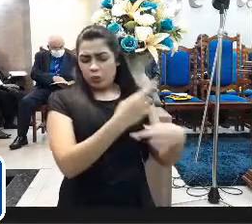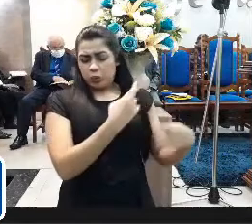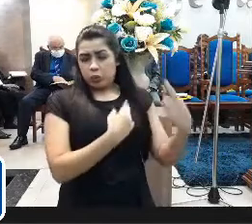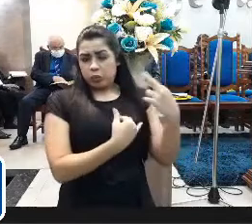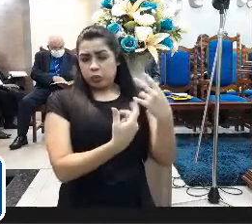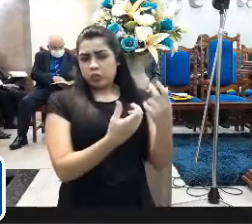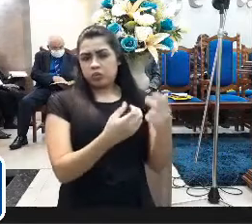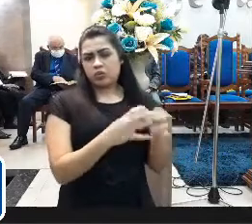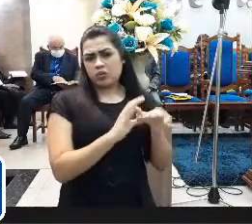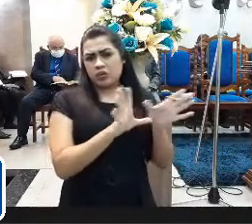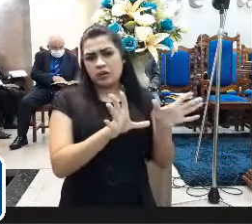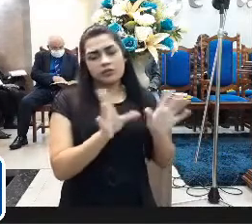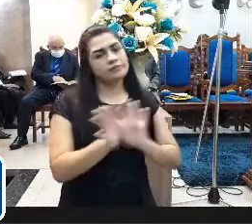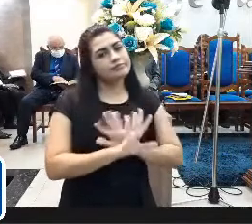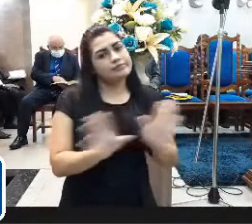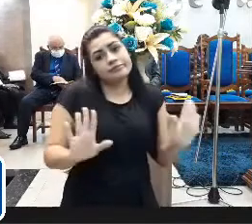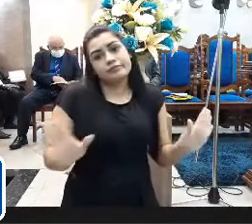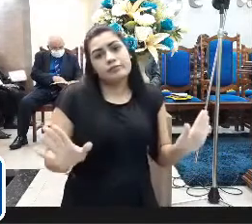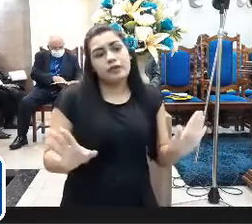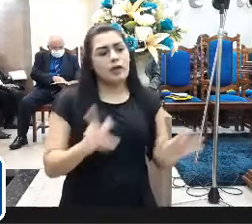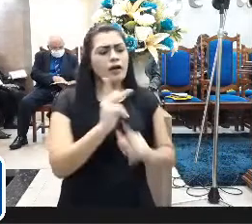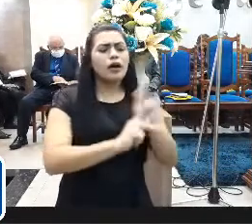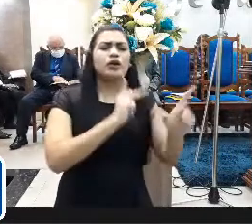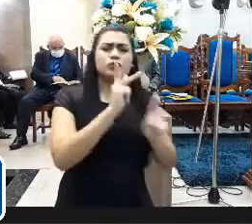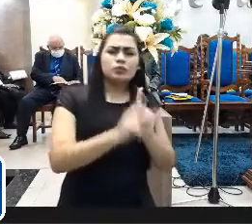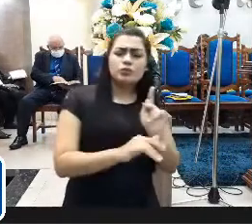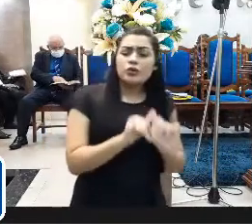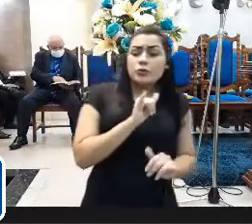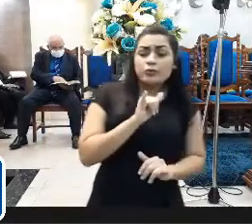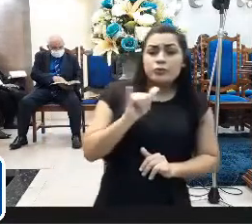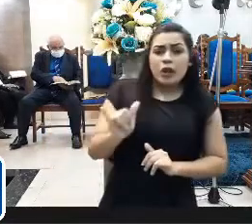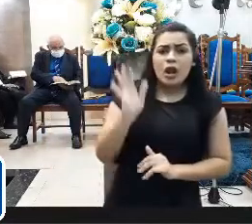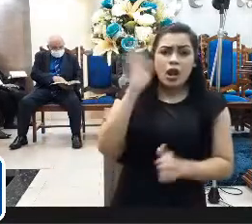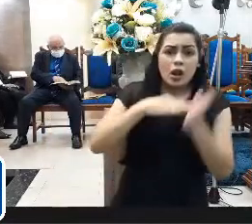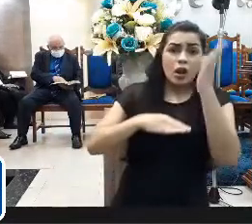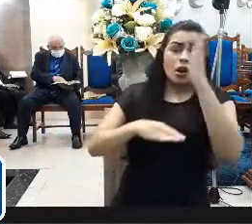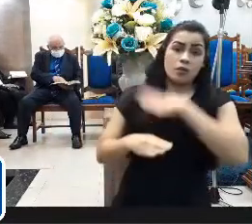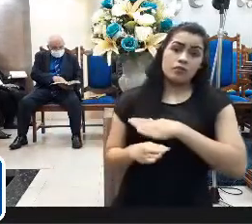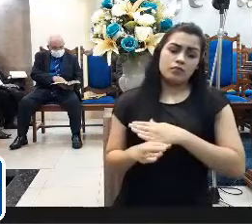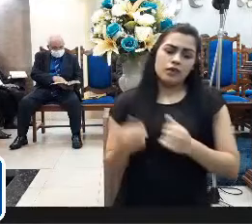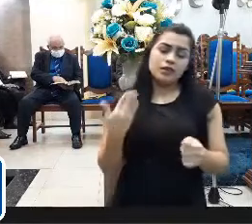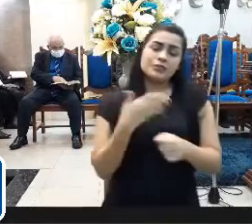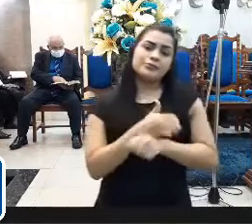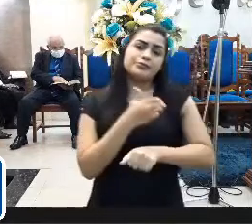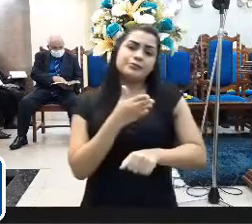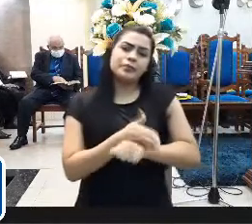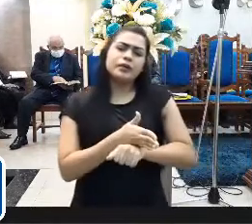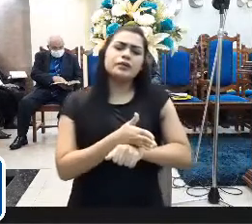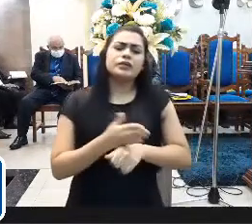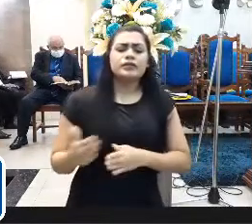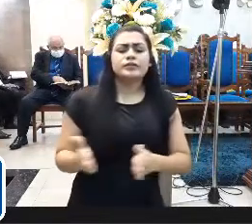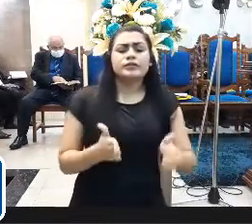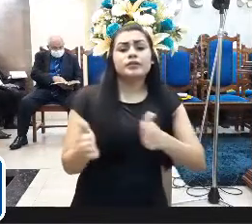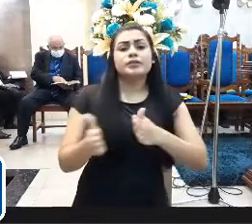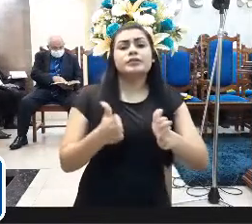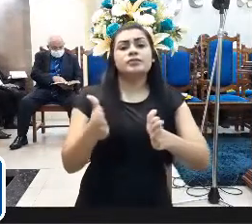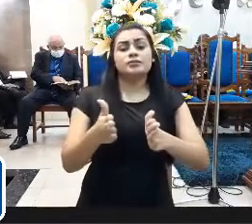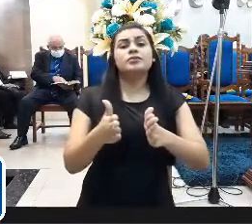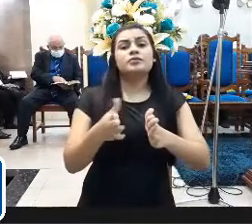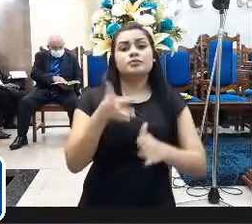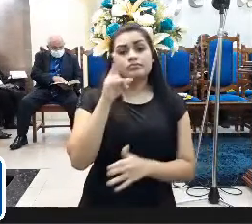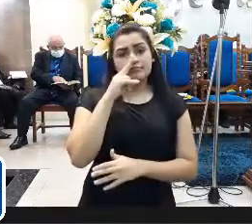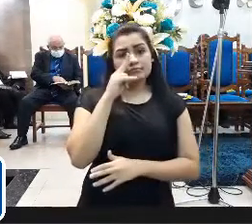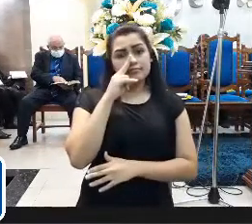que eles falem maldosamente de você. Faz parte da caminhada, faz parte da jornada.